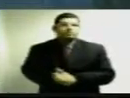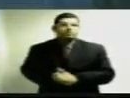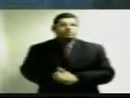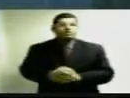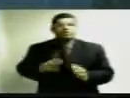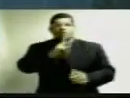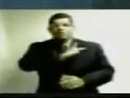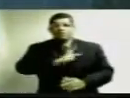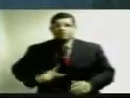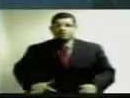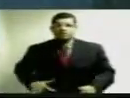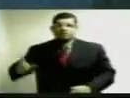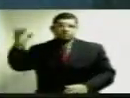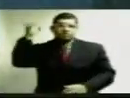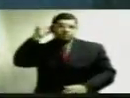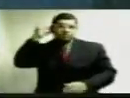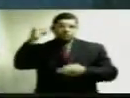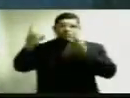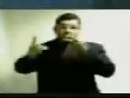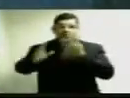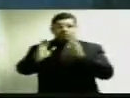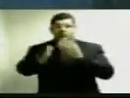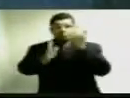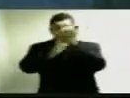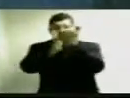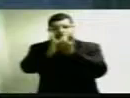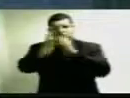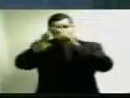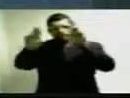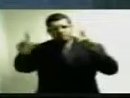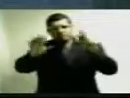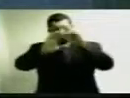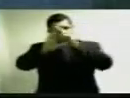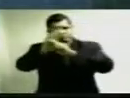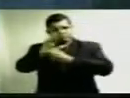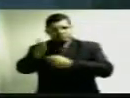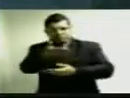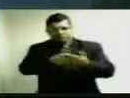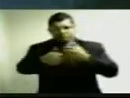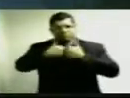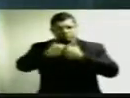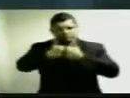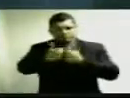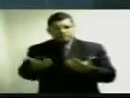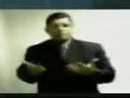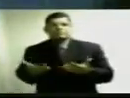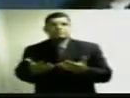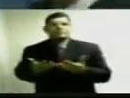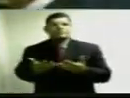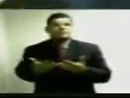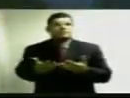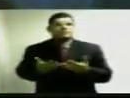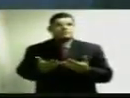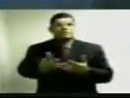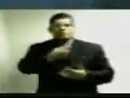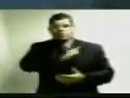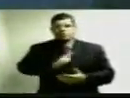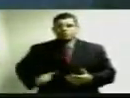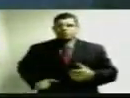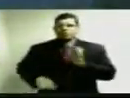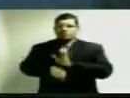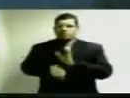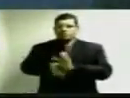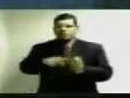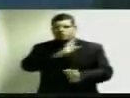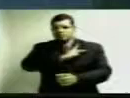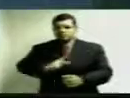A Presidência da República reagiu, estabelecendo uma série de medidas relacionadas ao transporte coletivo. O Governo do Estado e